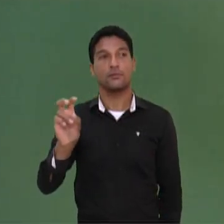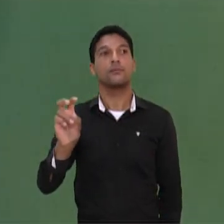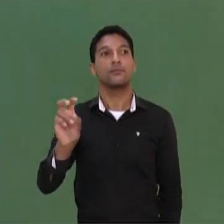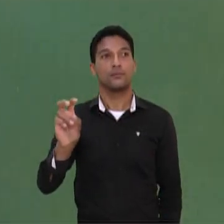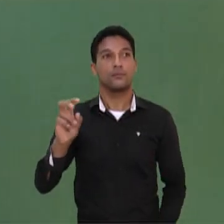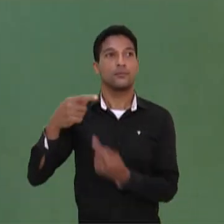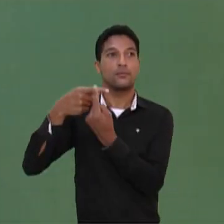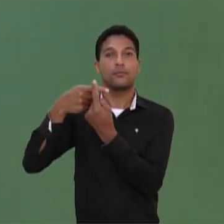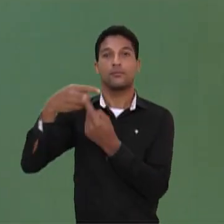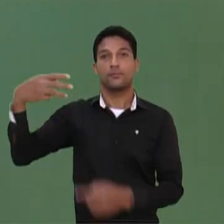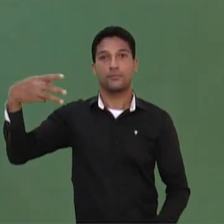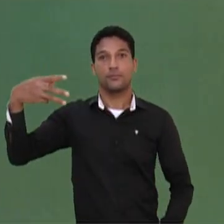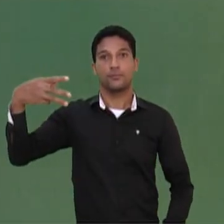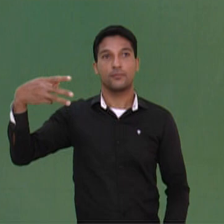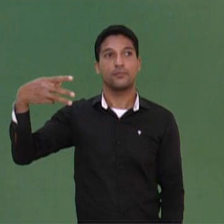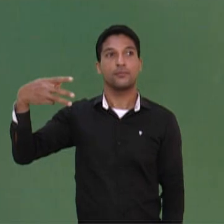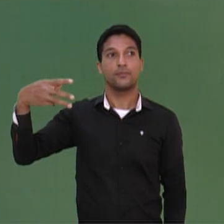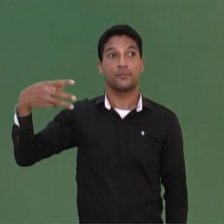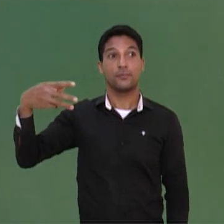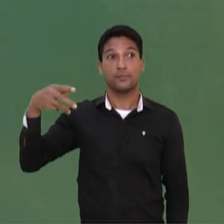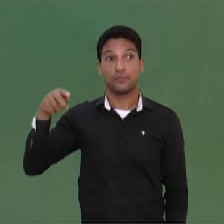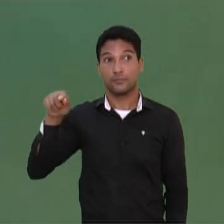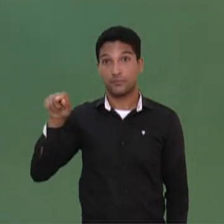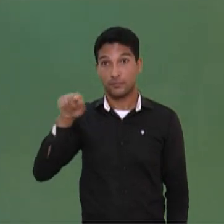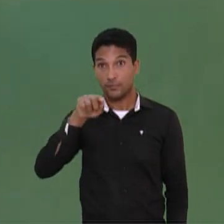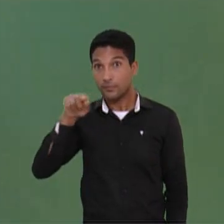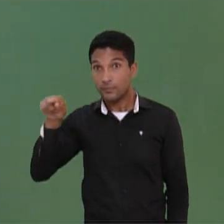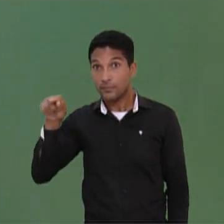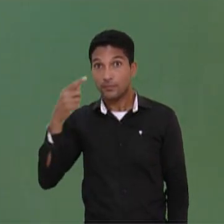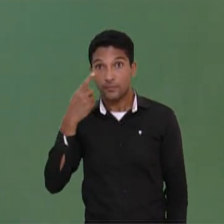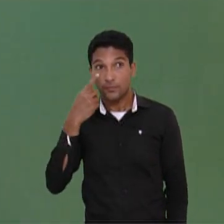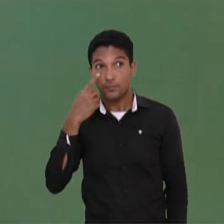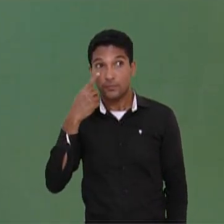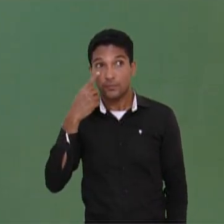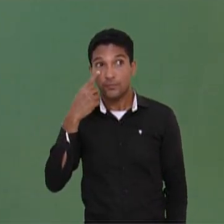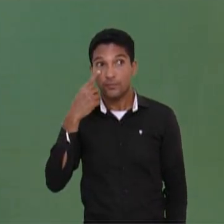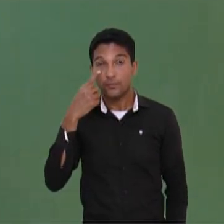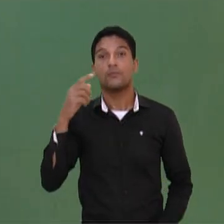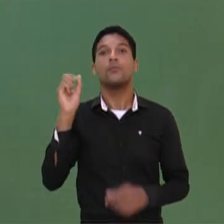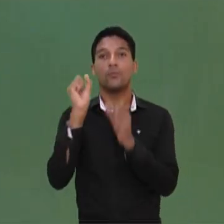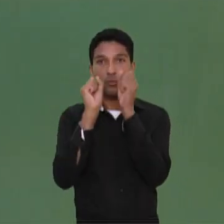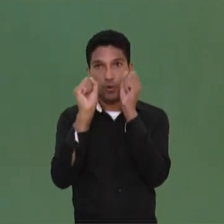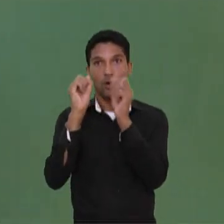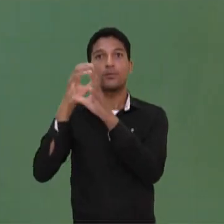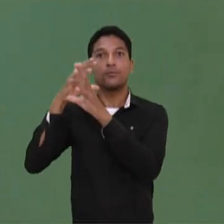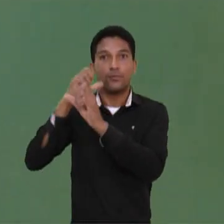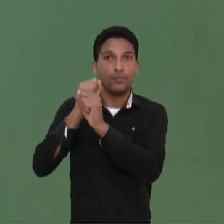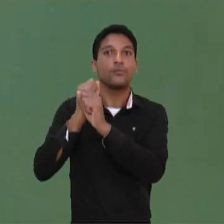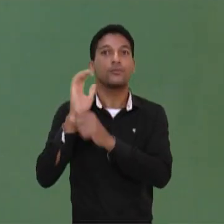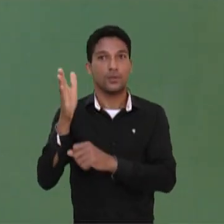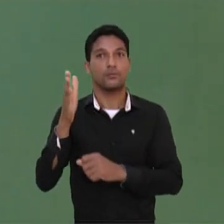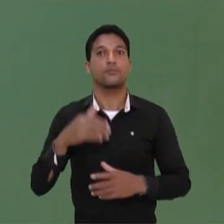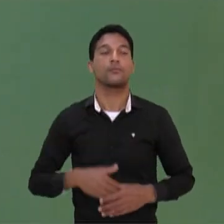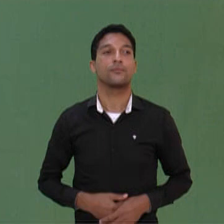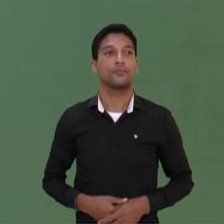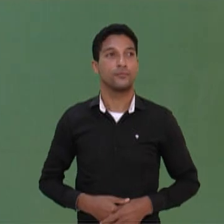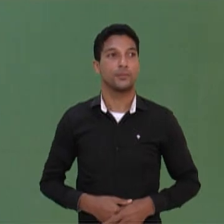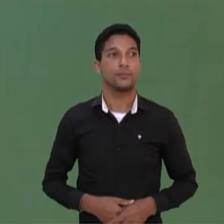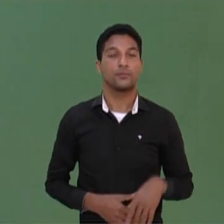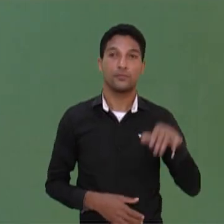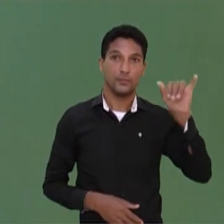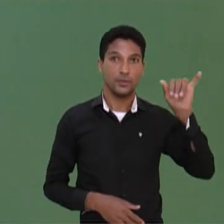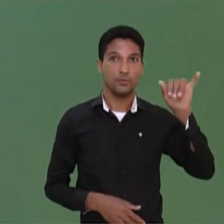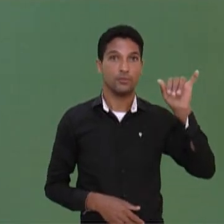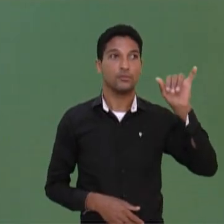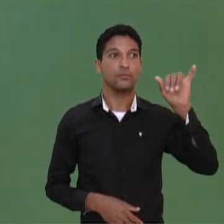mais 3. Aqui, já na próxima linha eu posso resolver os dois, né? Y vai